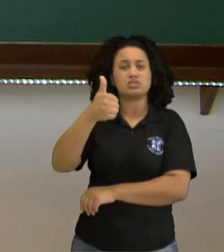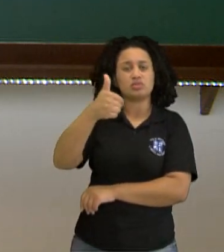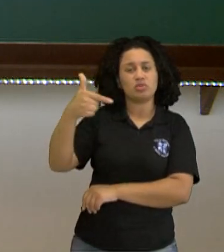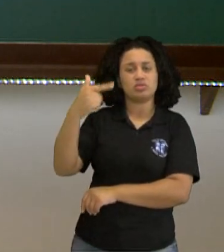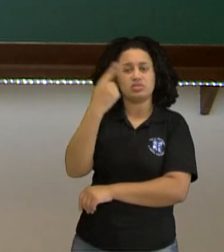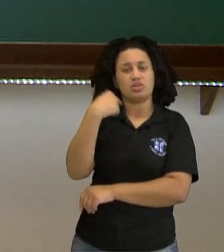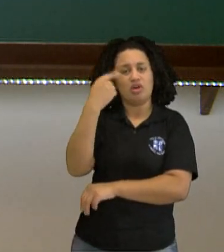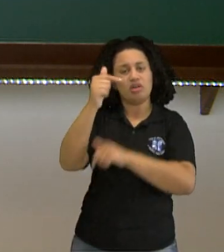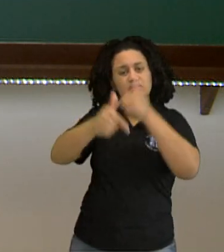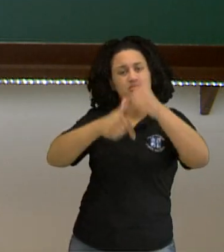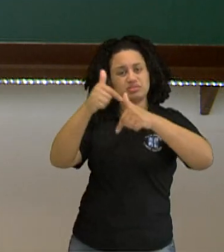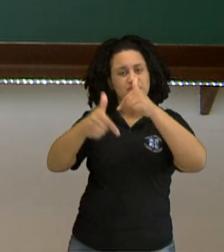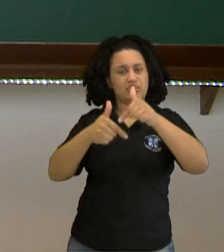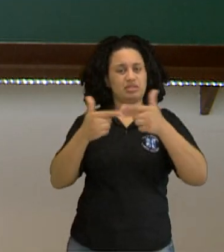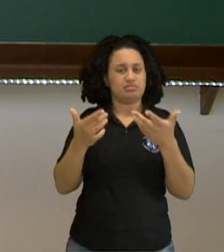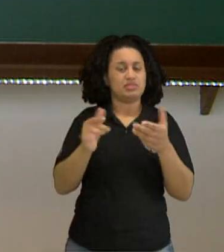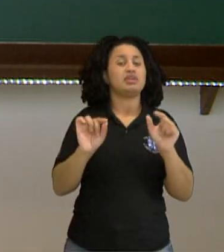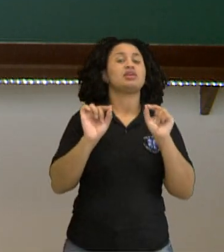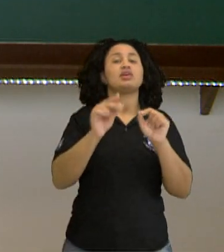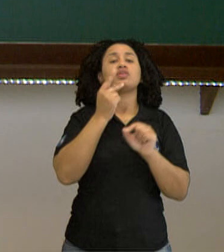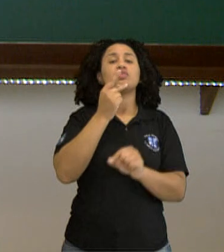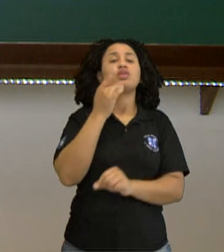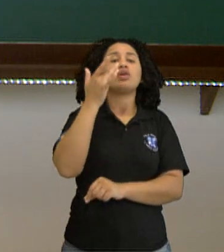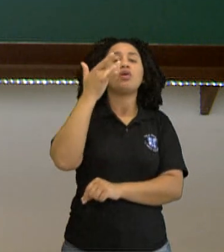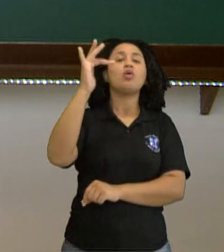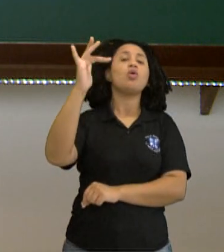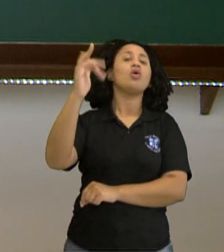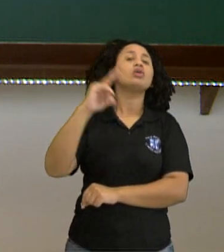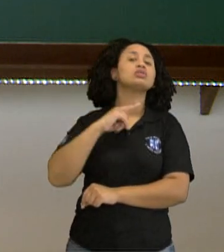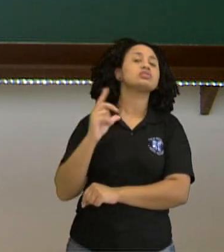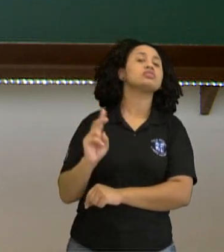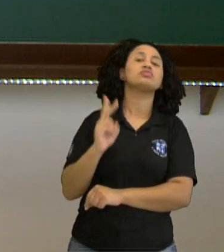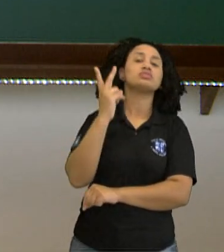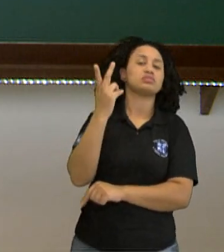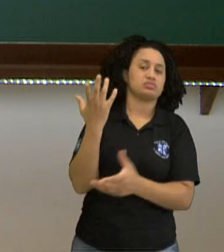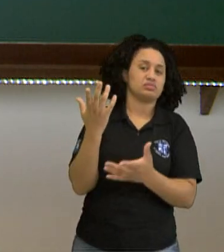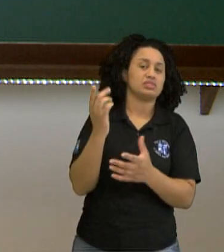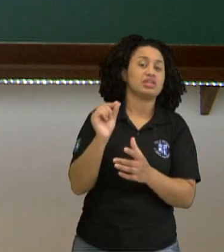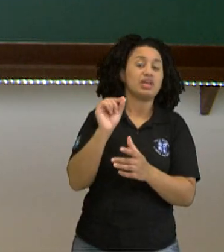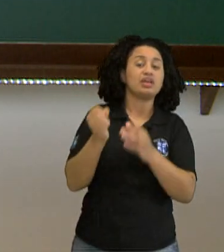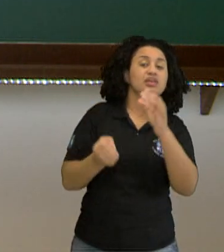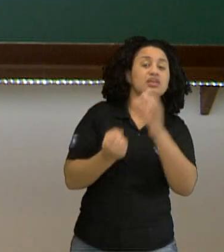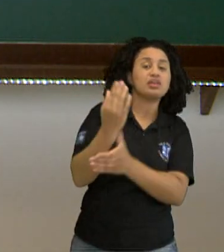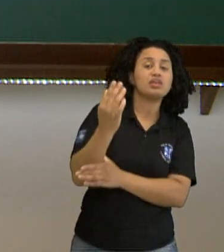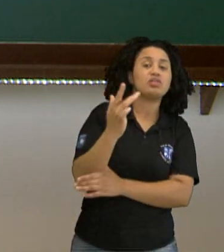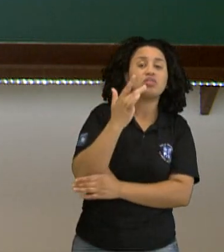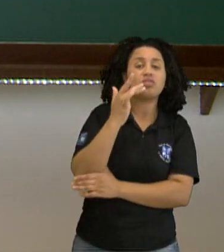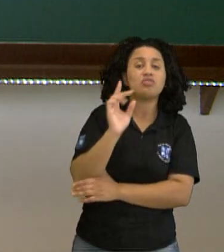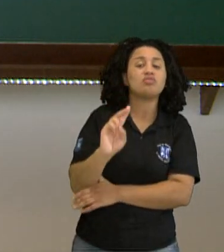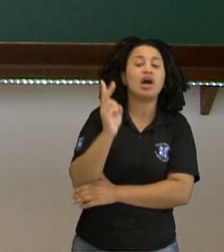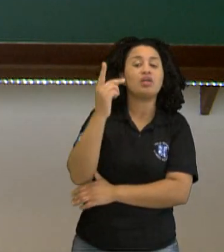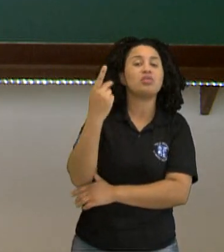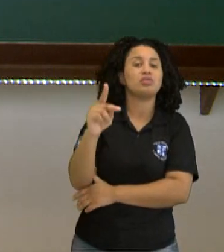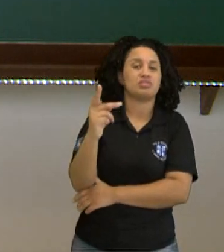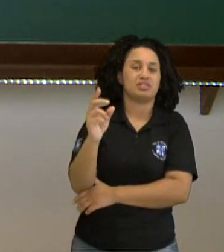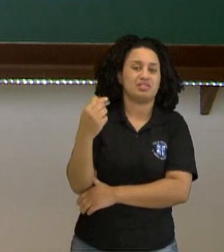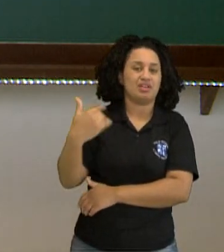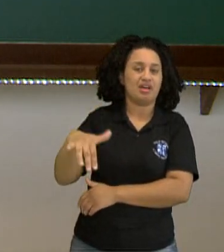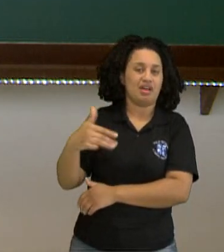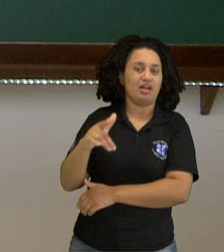Quem foi que disse que o ouro, por exemplo, tem um valor? Quem criou um valor naquela matéria?